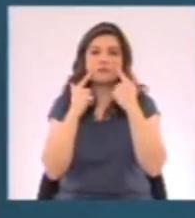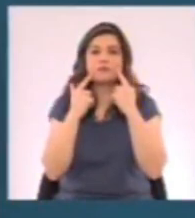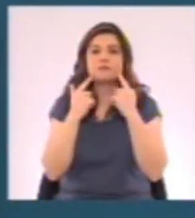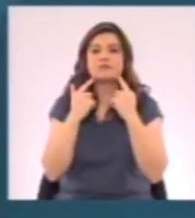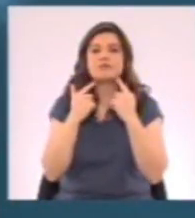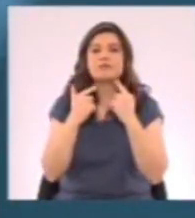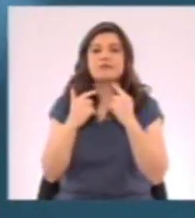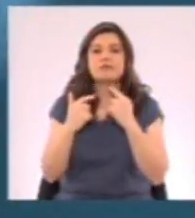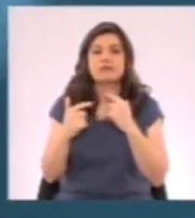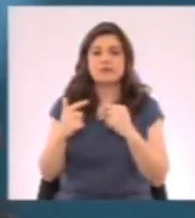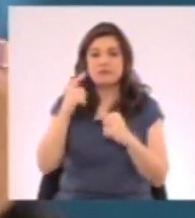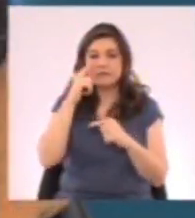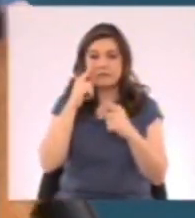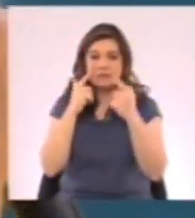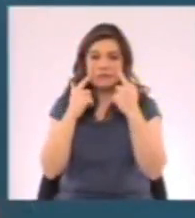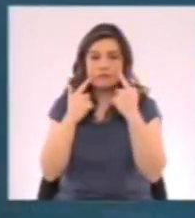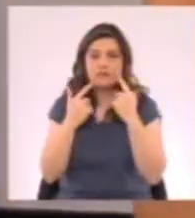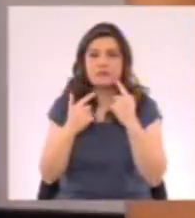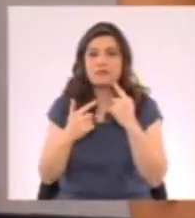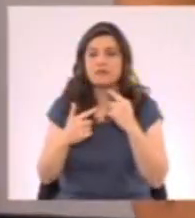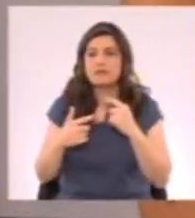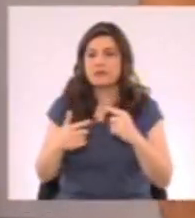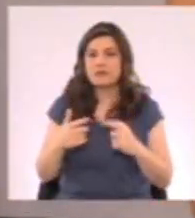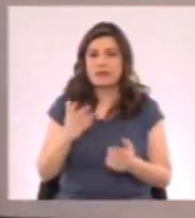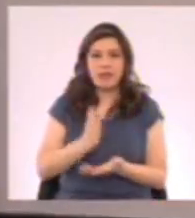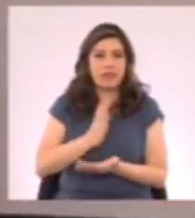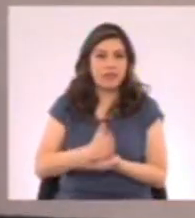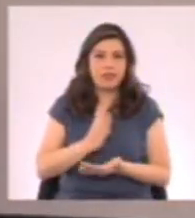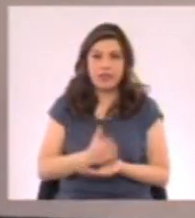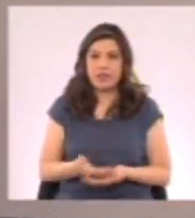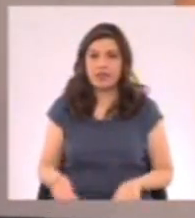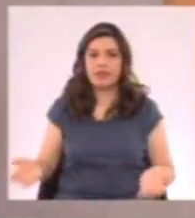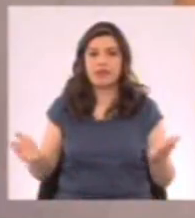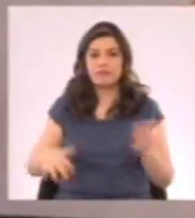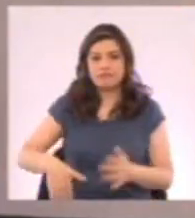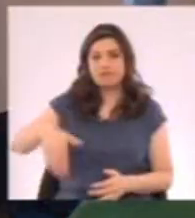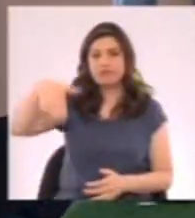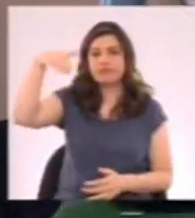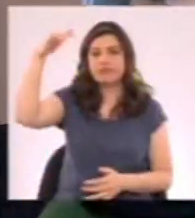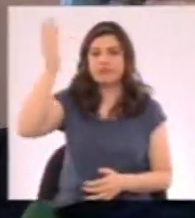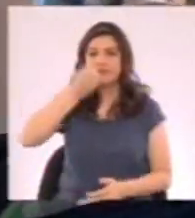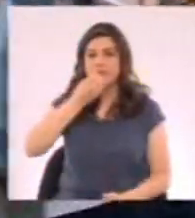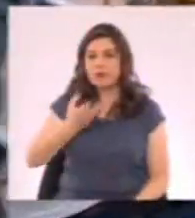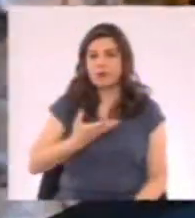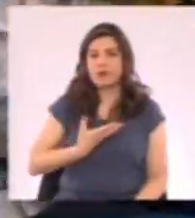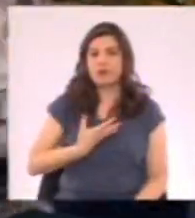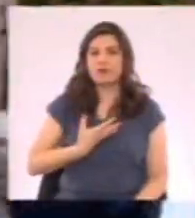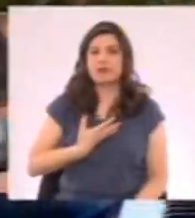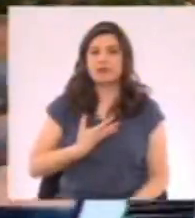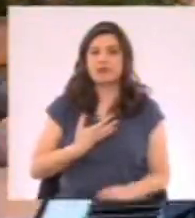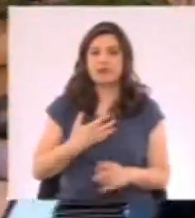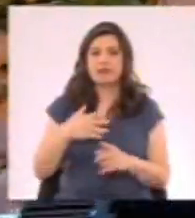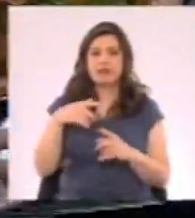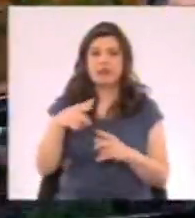sem voltar atrás. Cresce e contamina, dói a luz